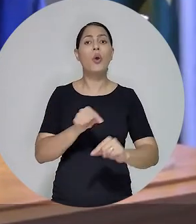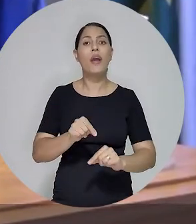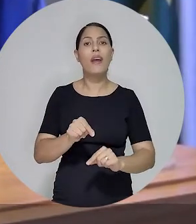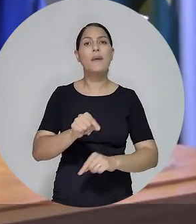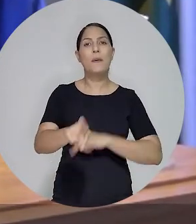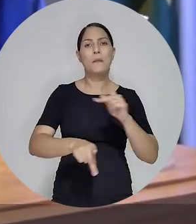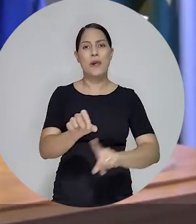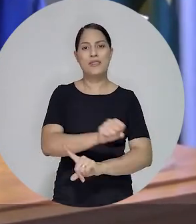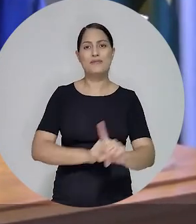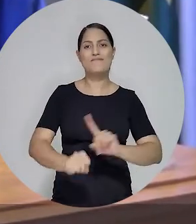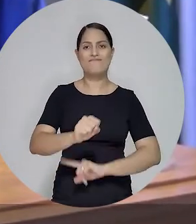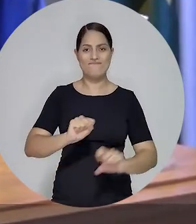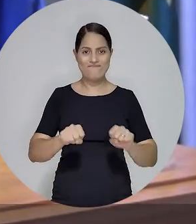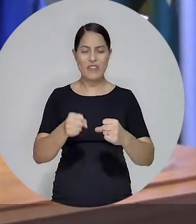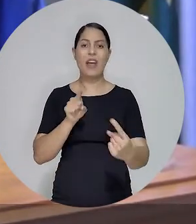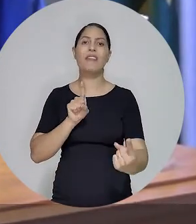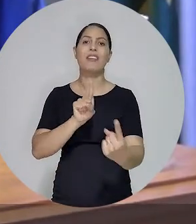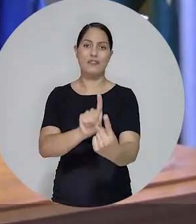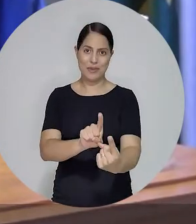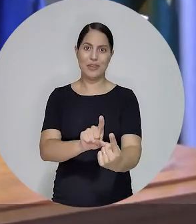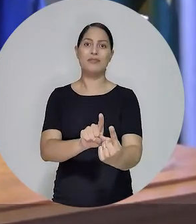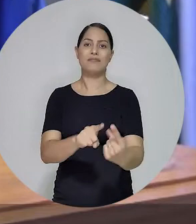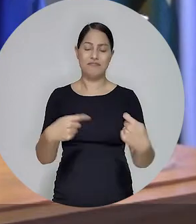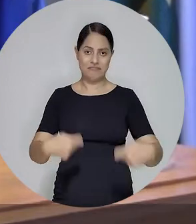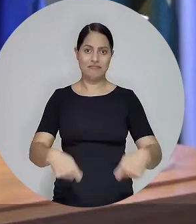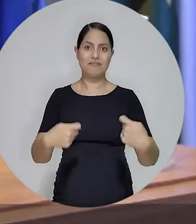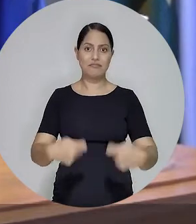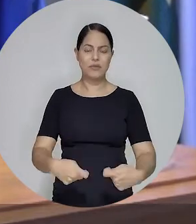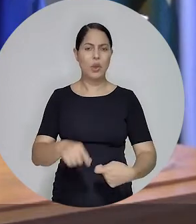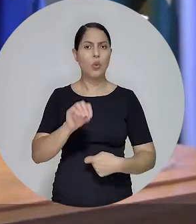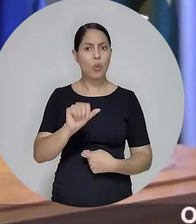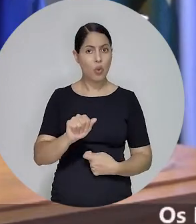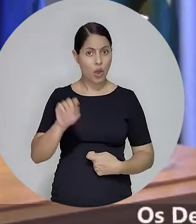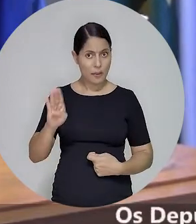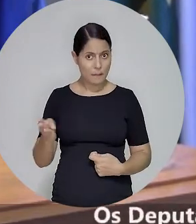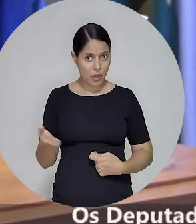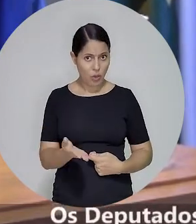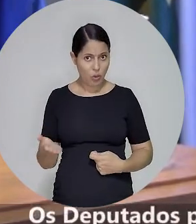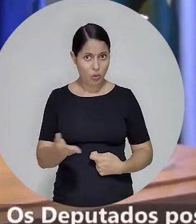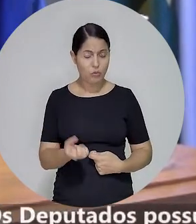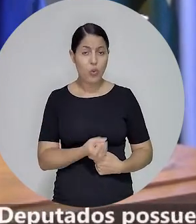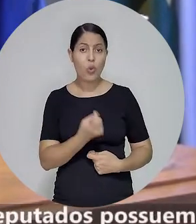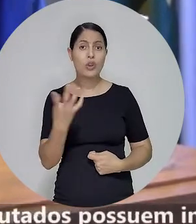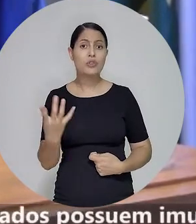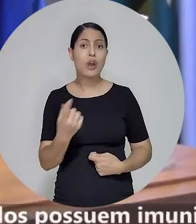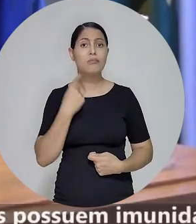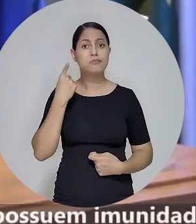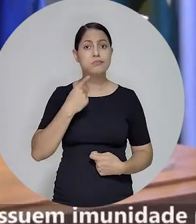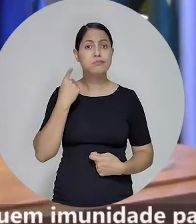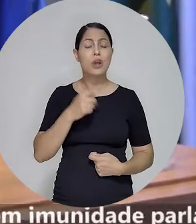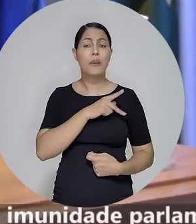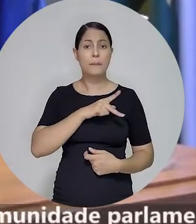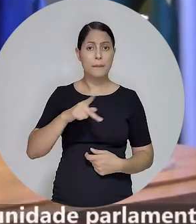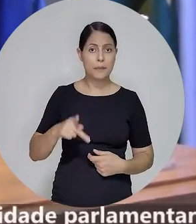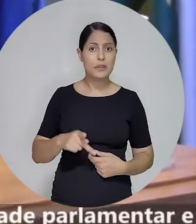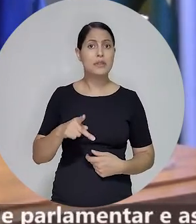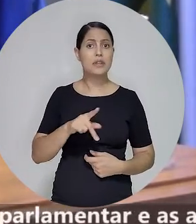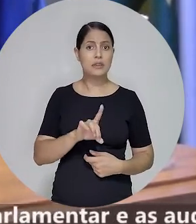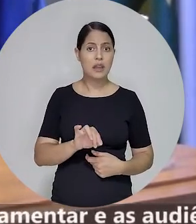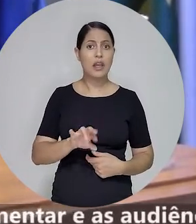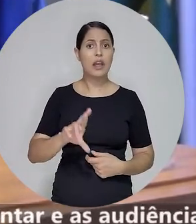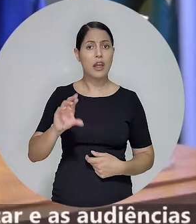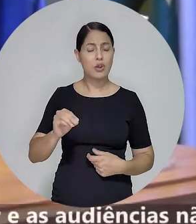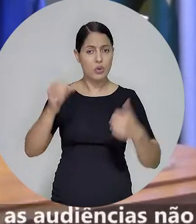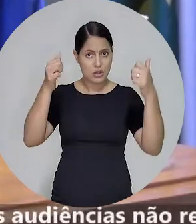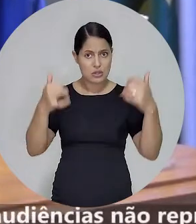defender aqui é que haja o atendimento à sociedade e a Ordem dos Advogados do Brasil, através da quantidade de advogados e